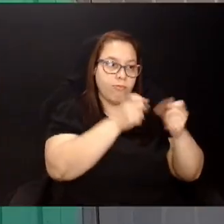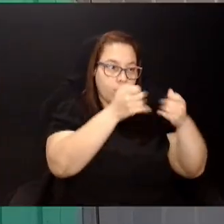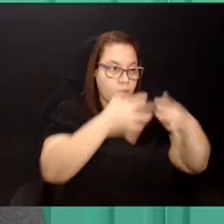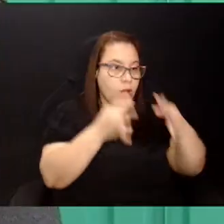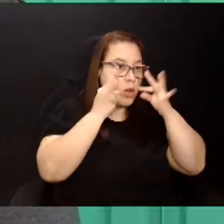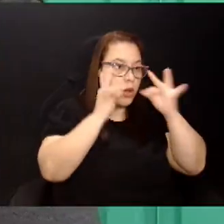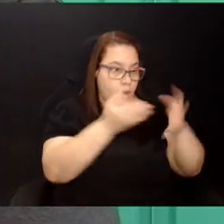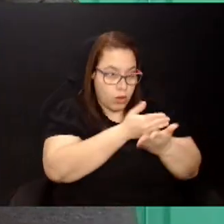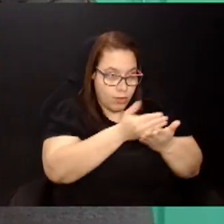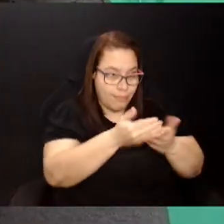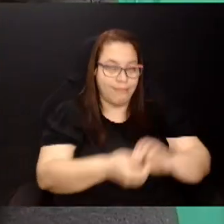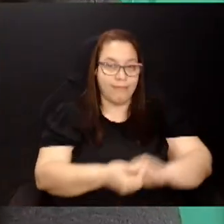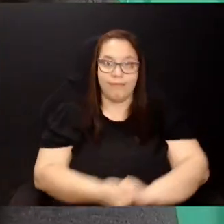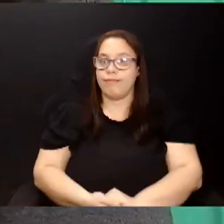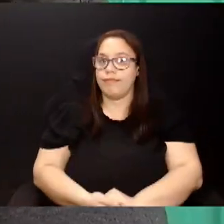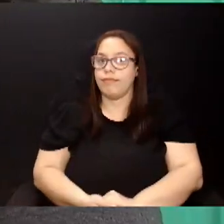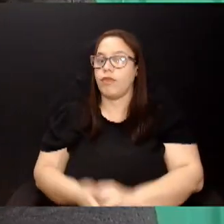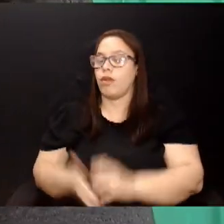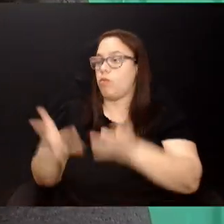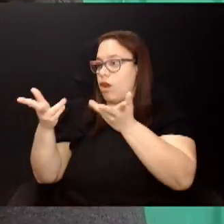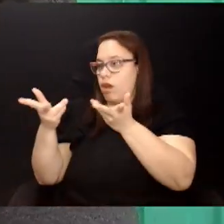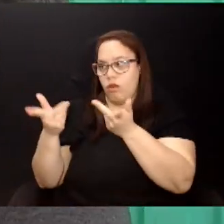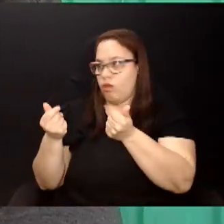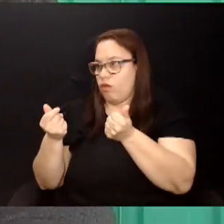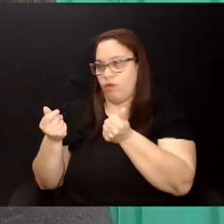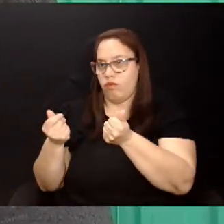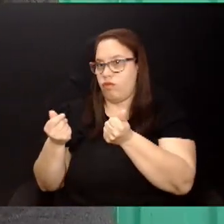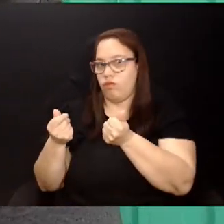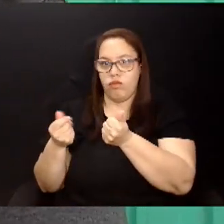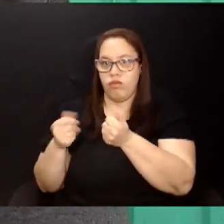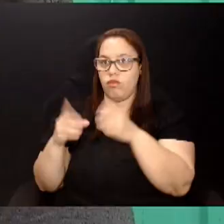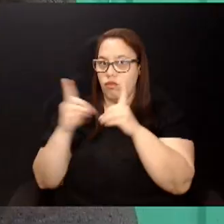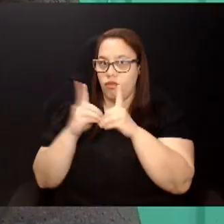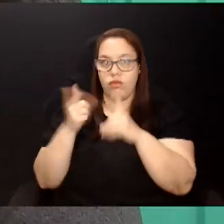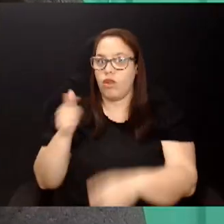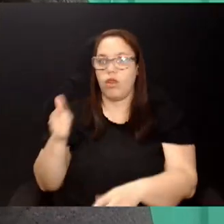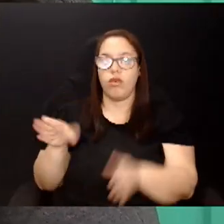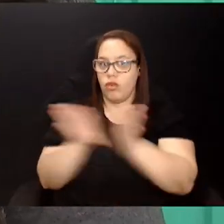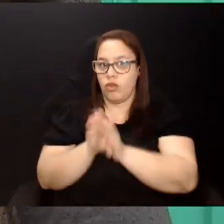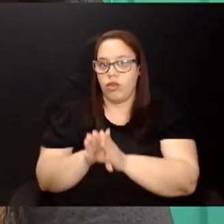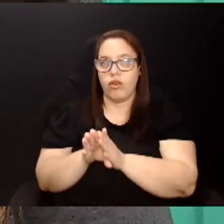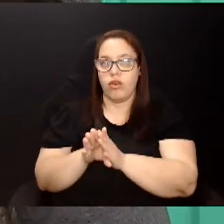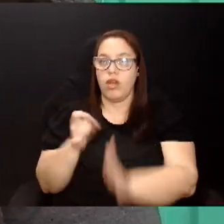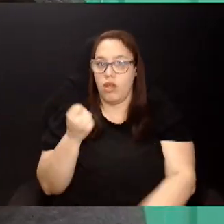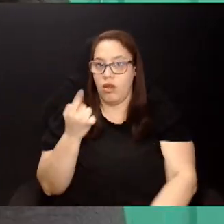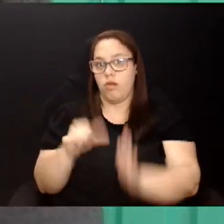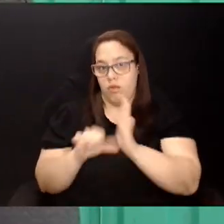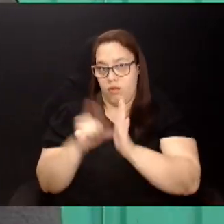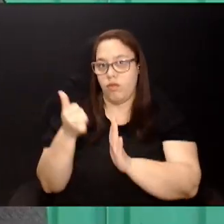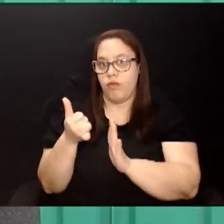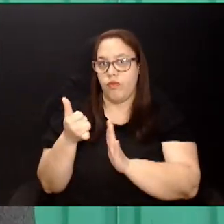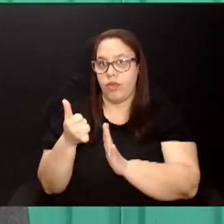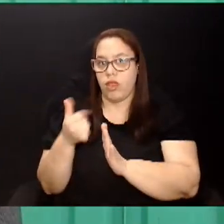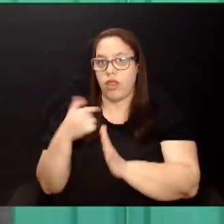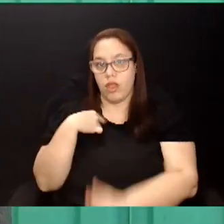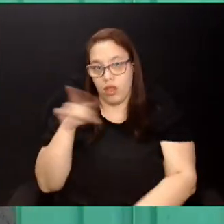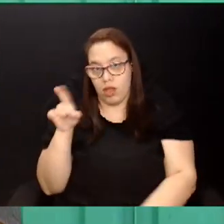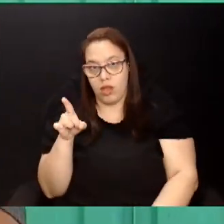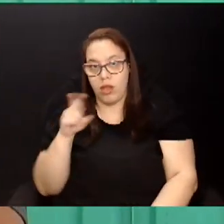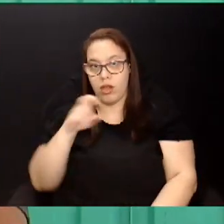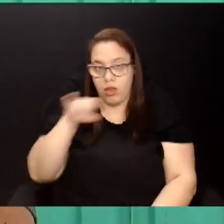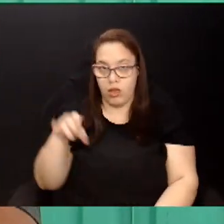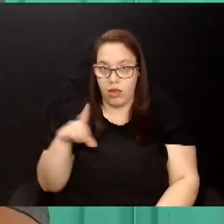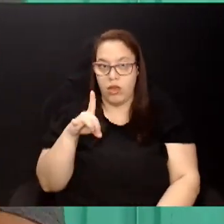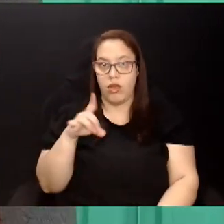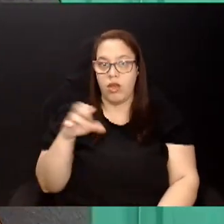de agora. Maravilhoso. Nesse consultório eu não tinha vindo ainda, é a primeira vez. Eu levei elas no Jardim Nova